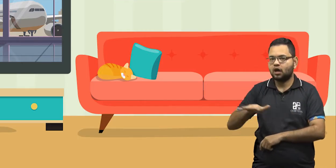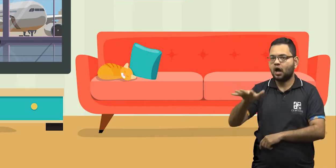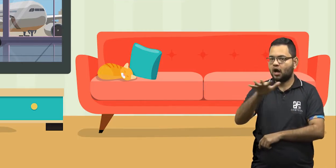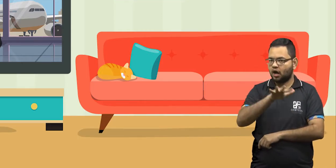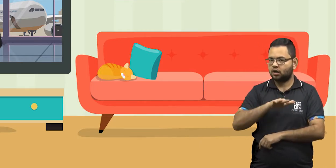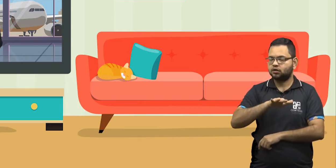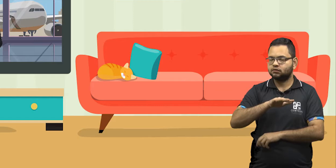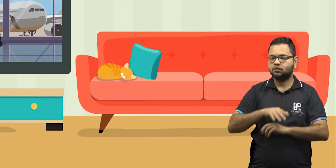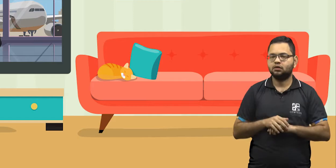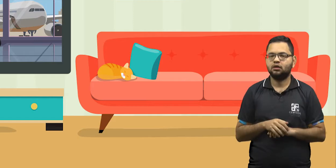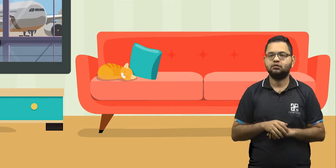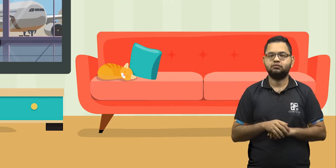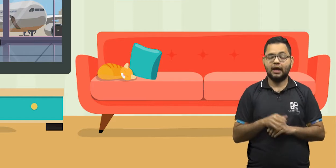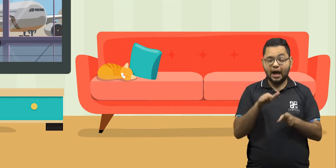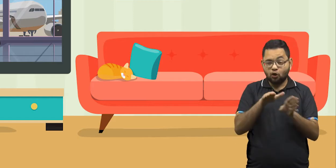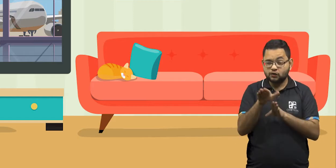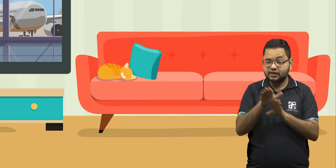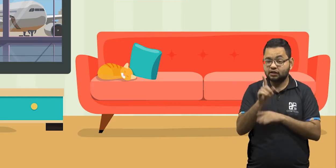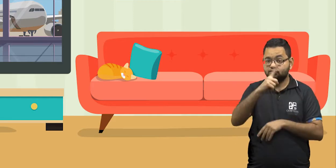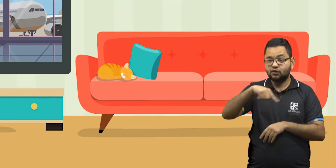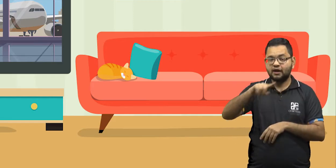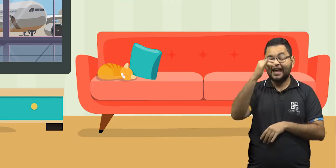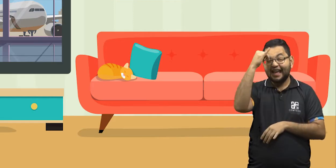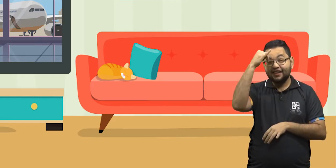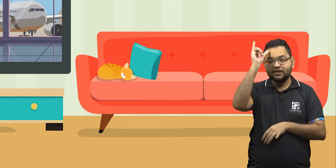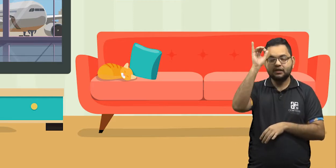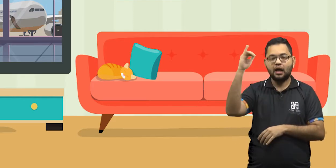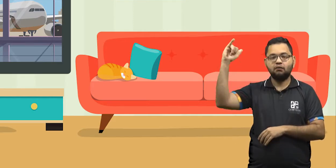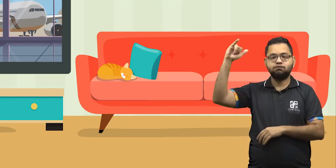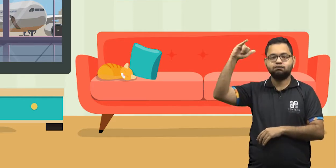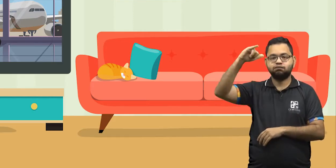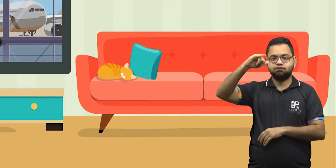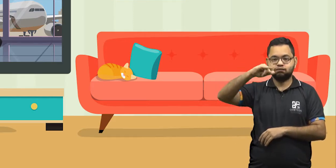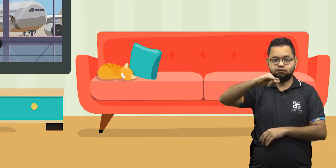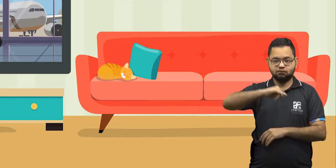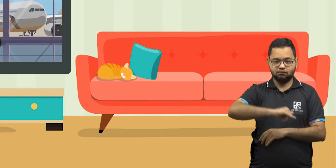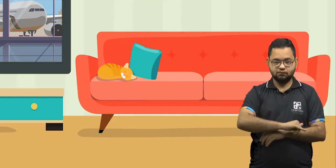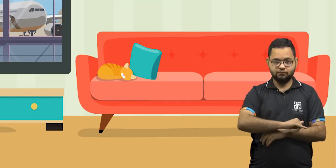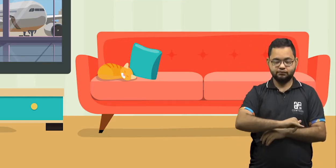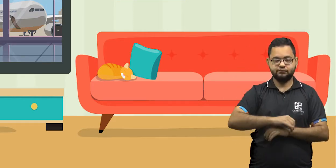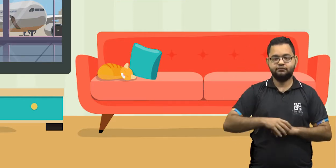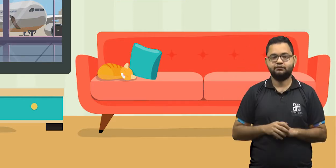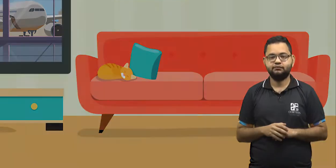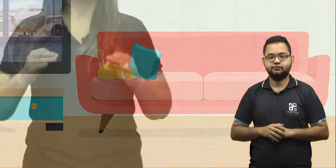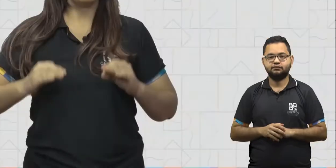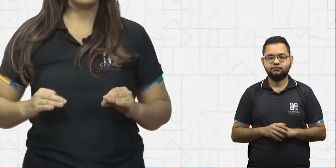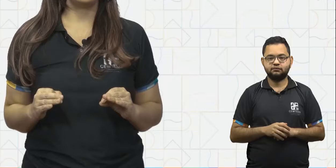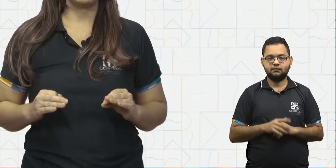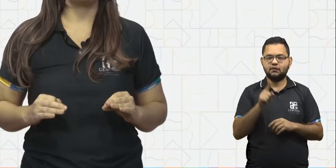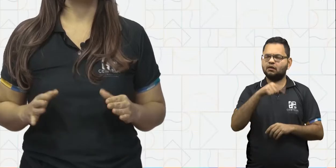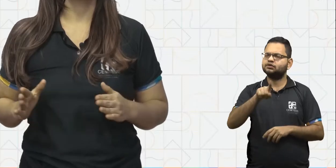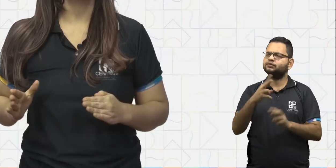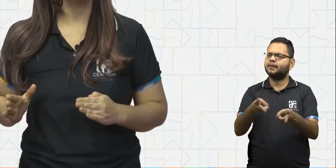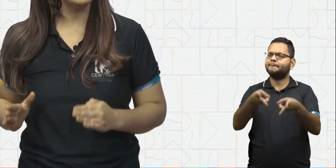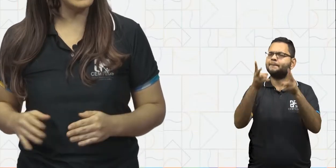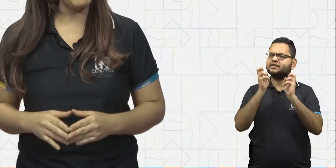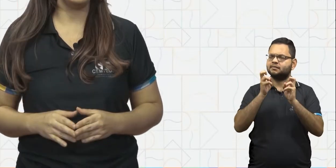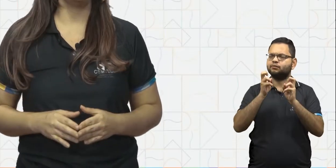pouso, desaconselhando os aviões que chegavam a Manaus a aterrissarem.